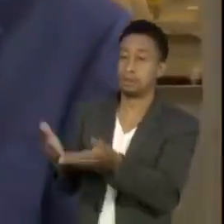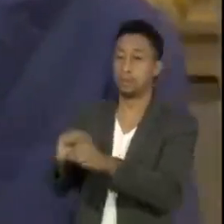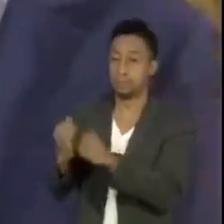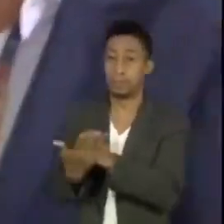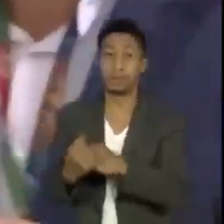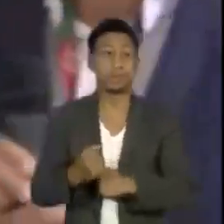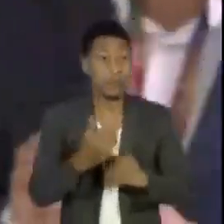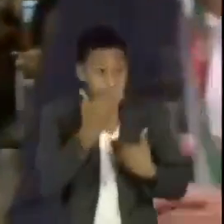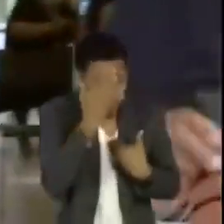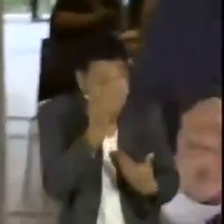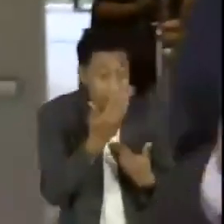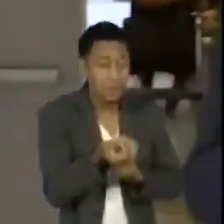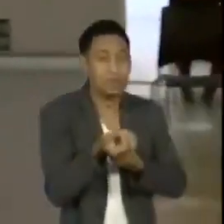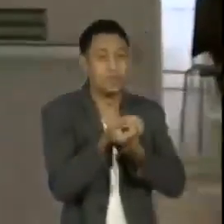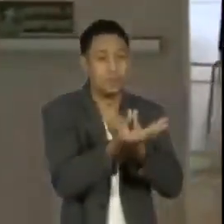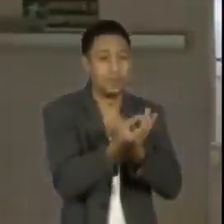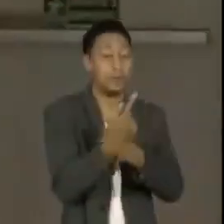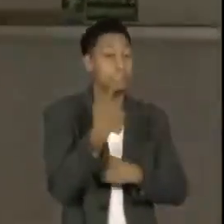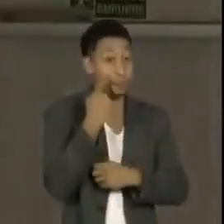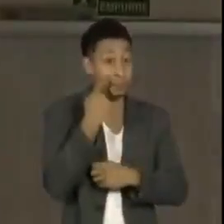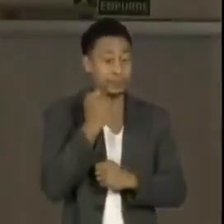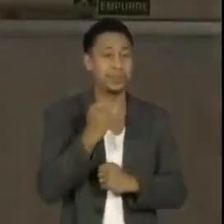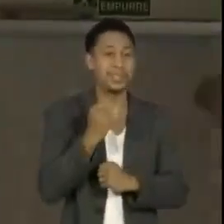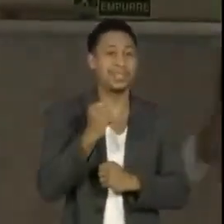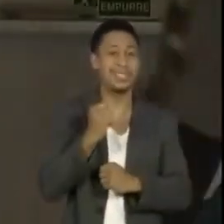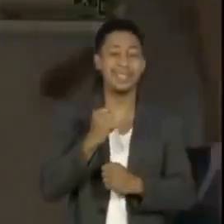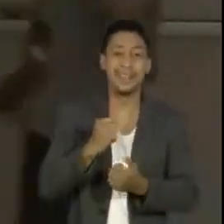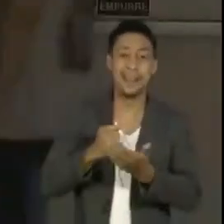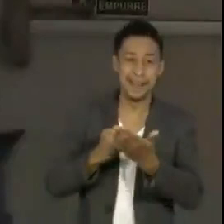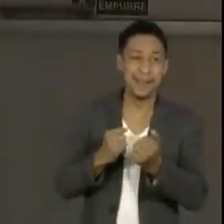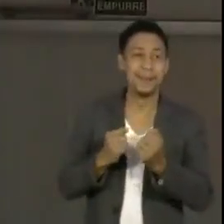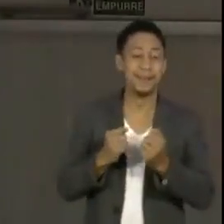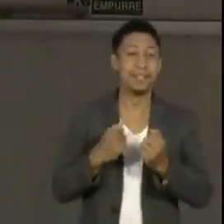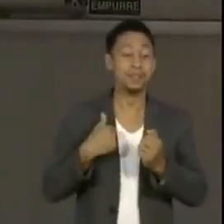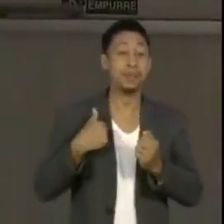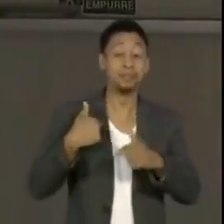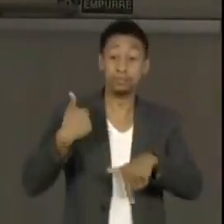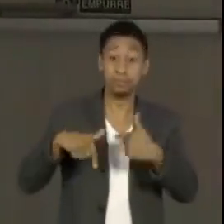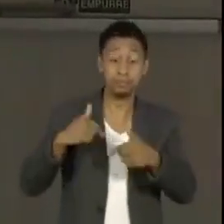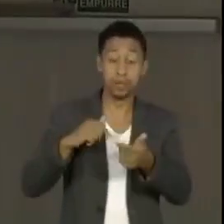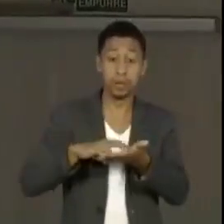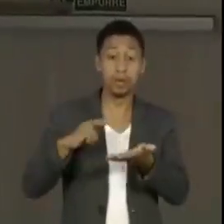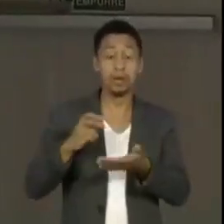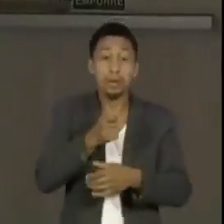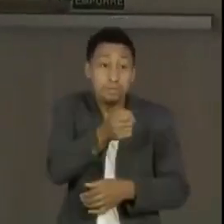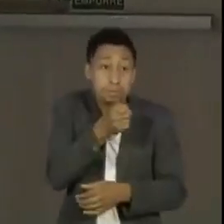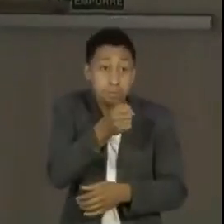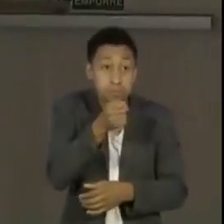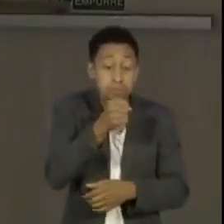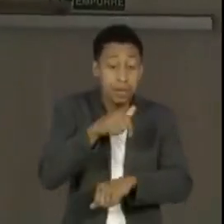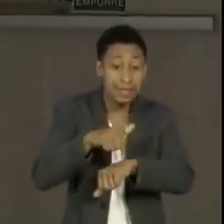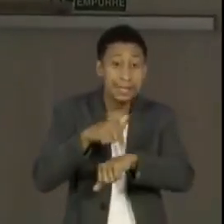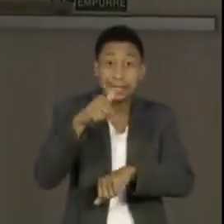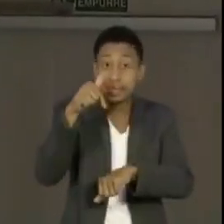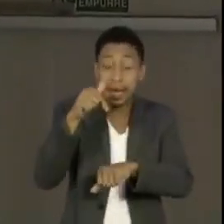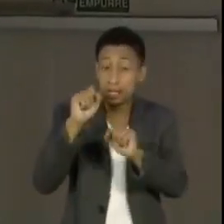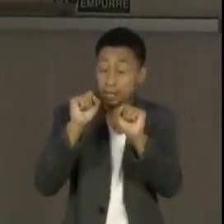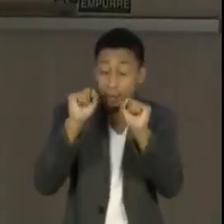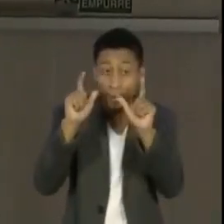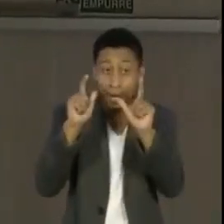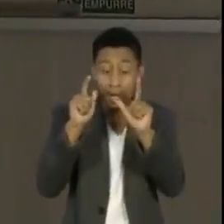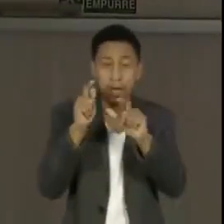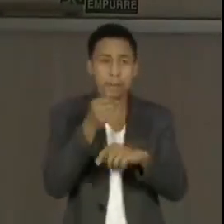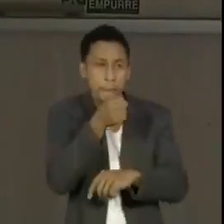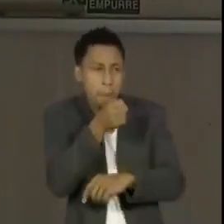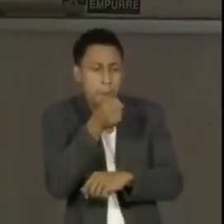suas informações. Então, só um relato de uma pessoa que está aqui, a nossa equipe está desde as 7 horas da manhã aqui, é muito emocionante ver os olhos